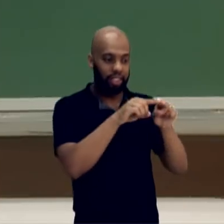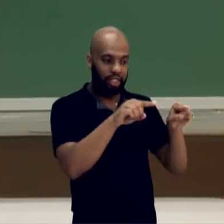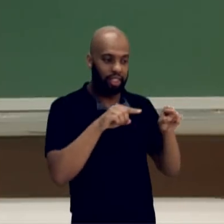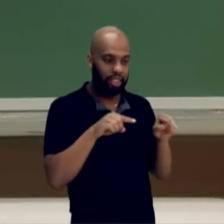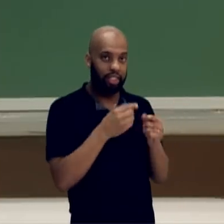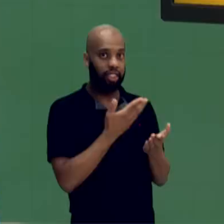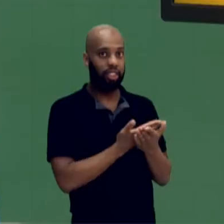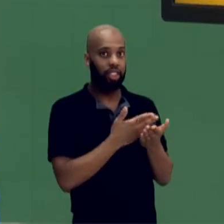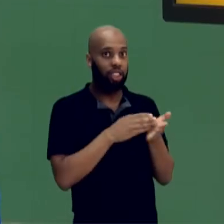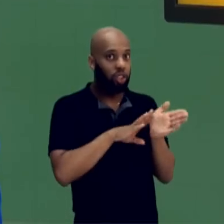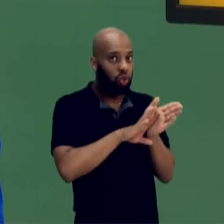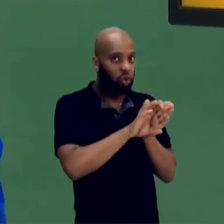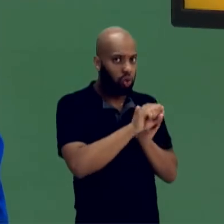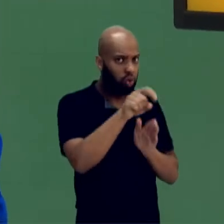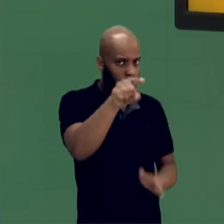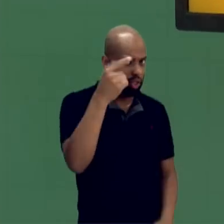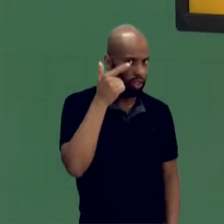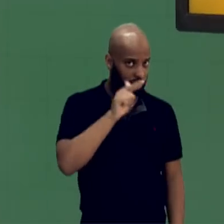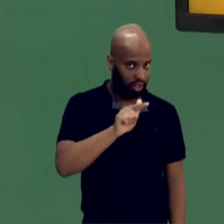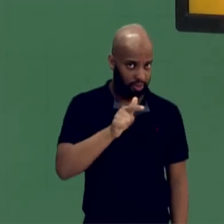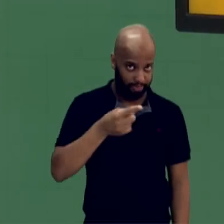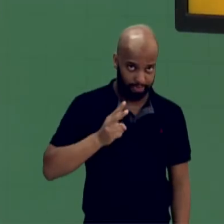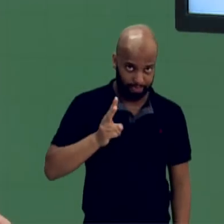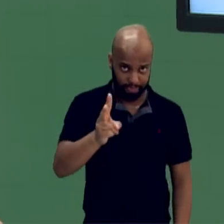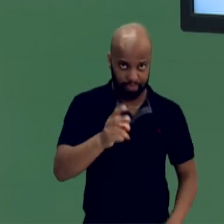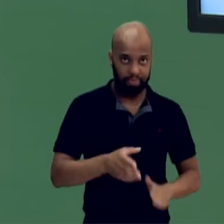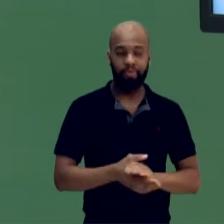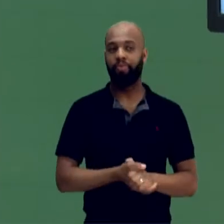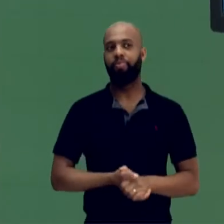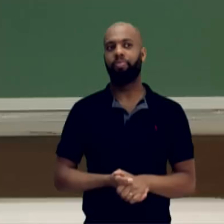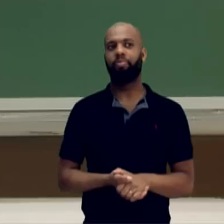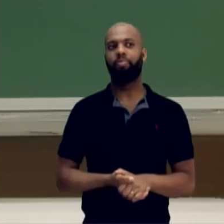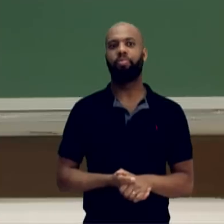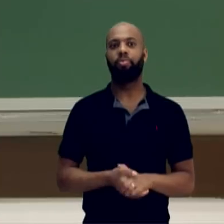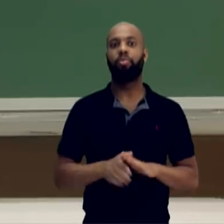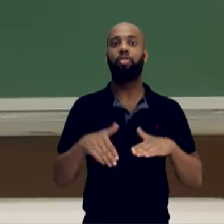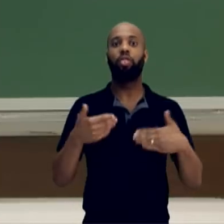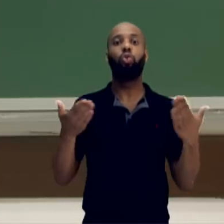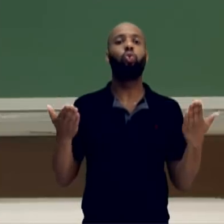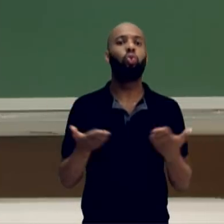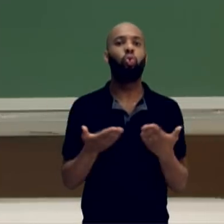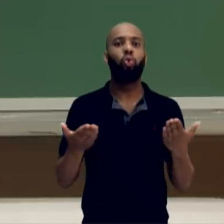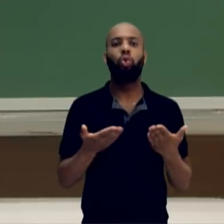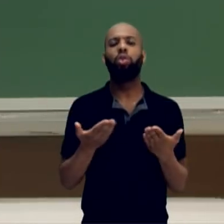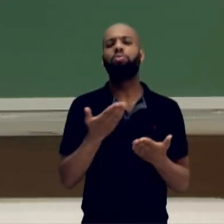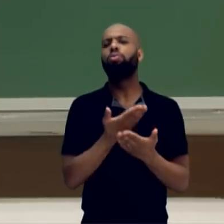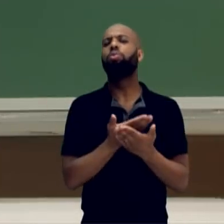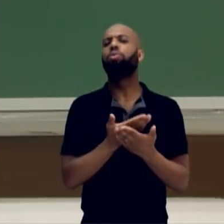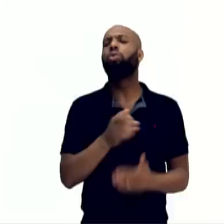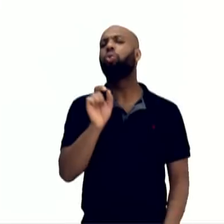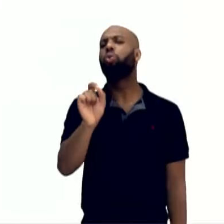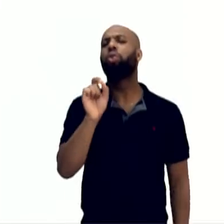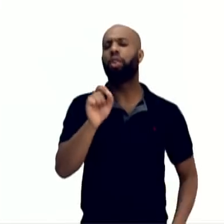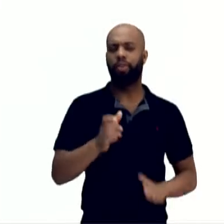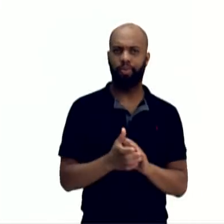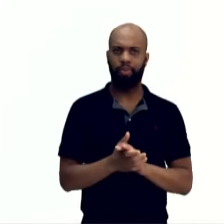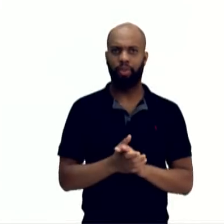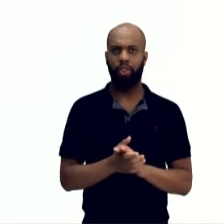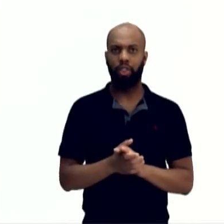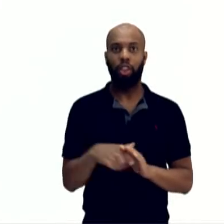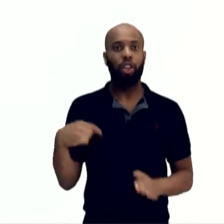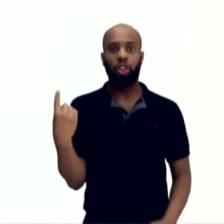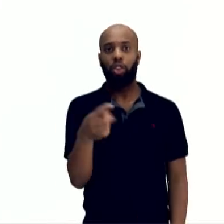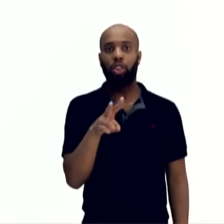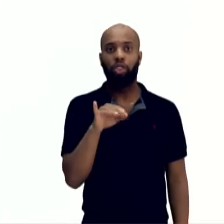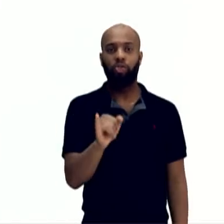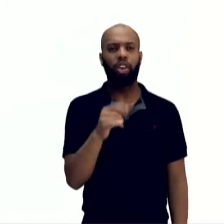Todos aí estão conseguindo, né? Vamos adiante? Nessa aula, o que nós vamos ver? Nós vamos resolver